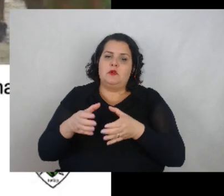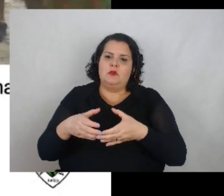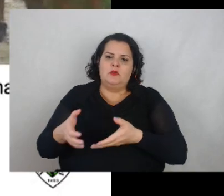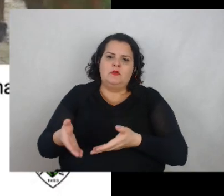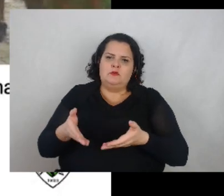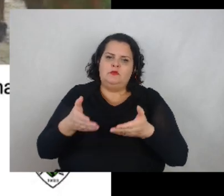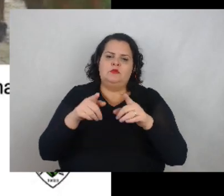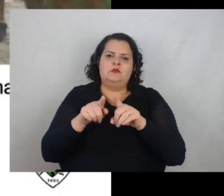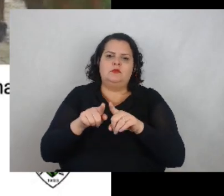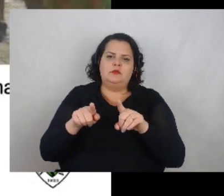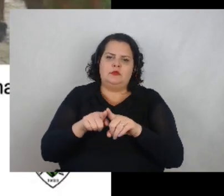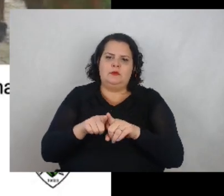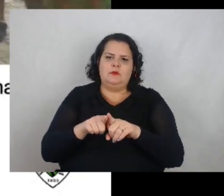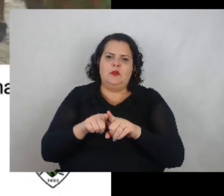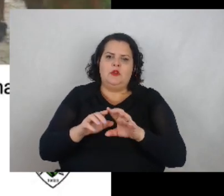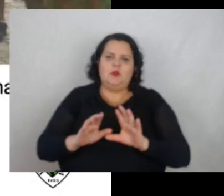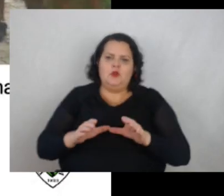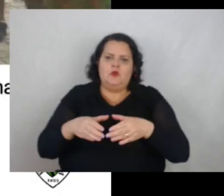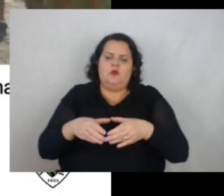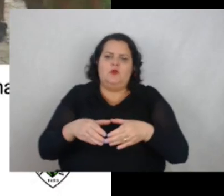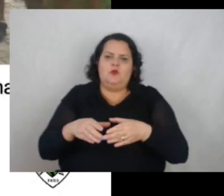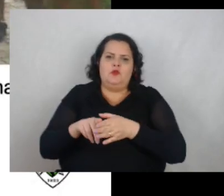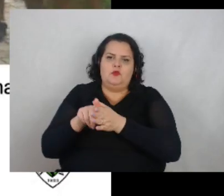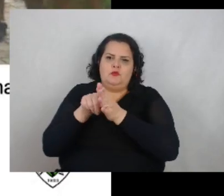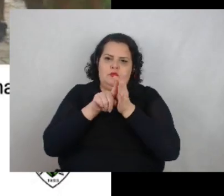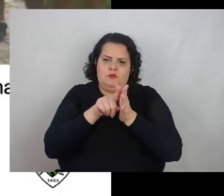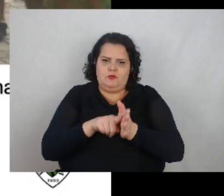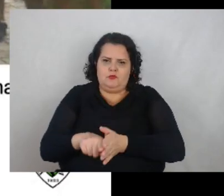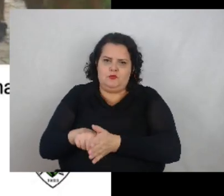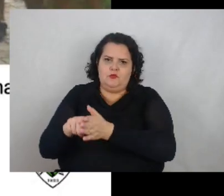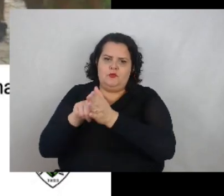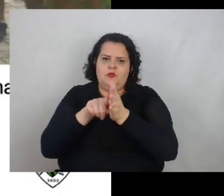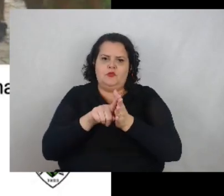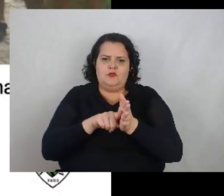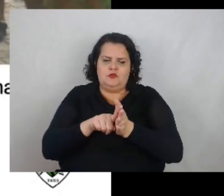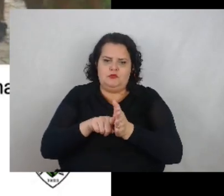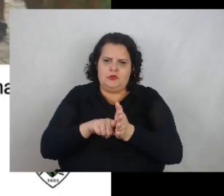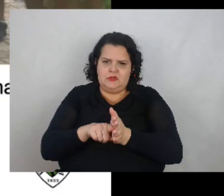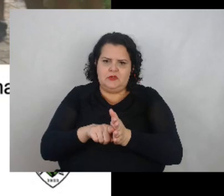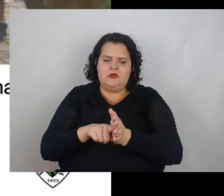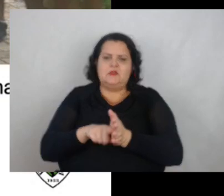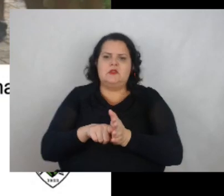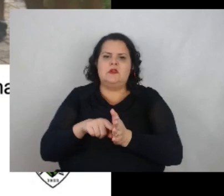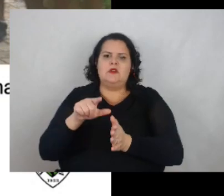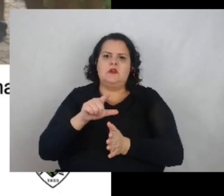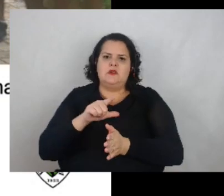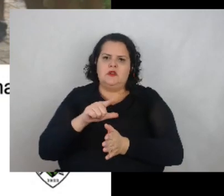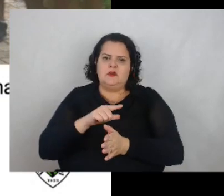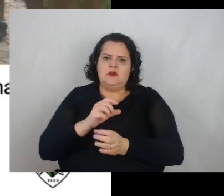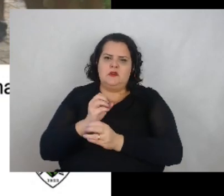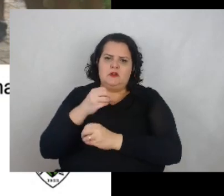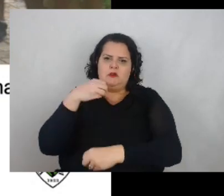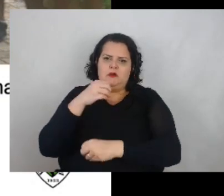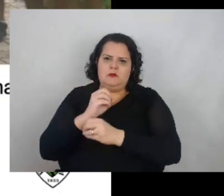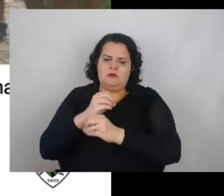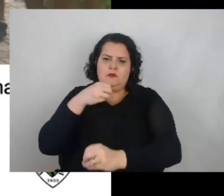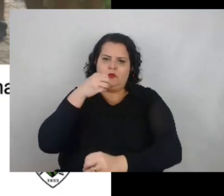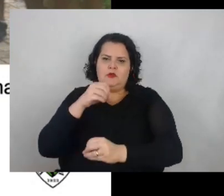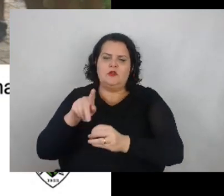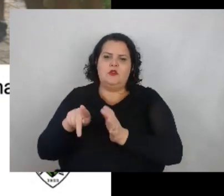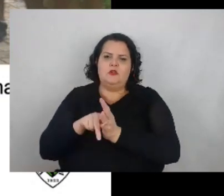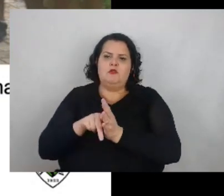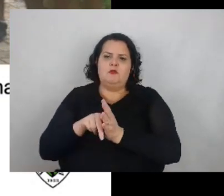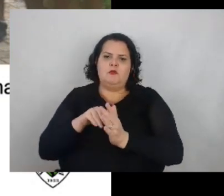o nosso grupo de pesquisa no Laboratório de Sinalização e Morte Celular. E agradecimento a toda a